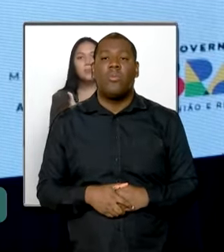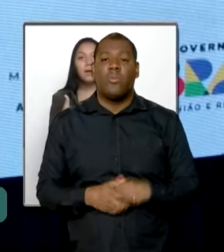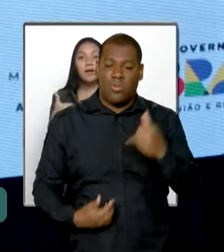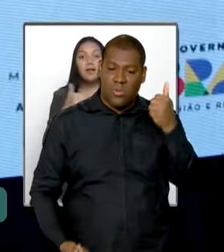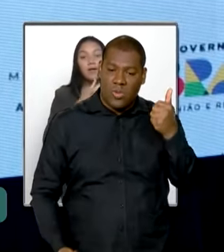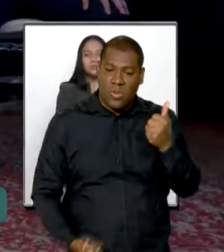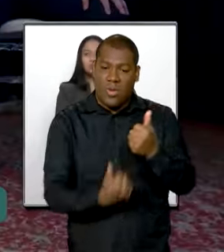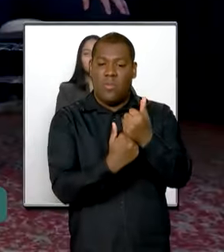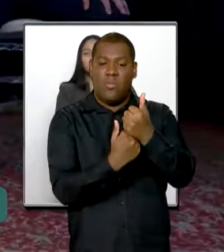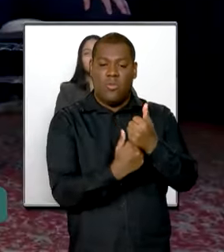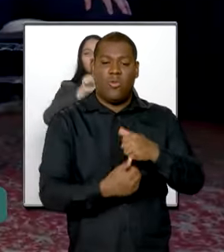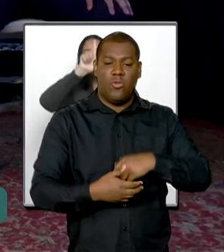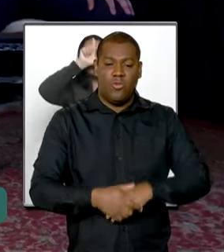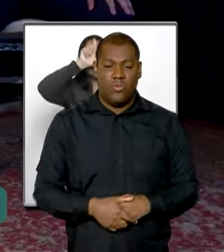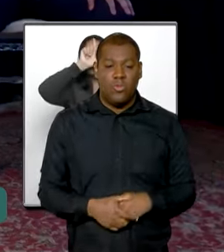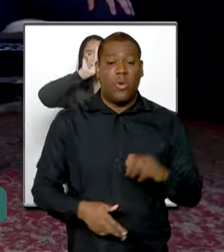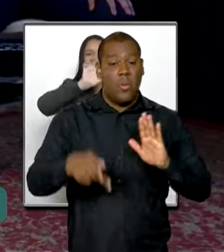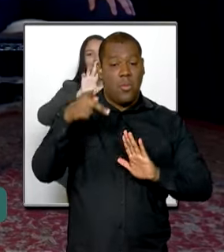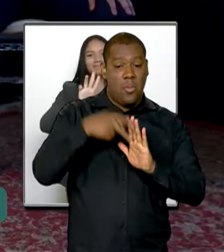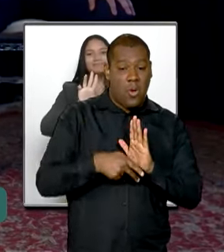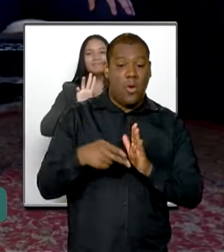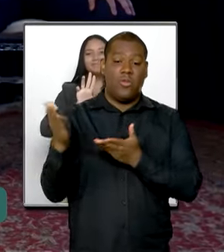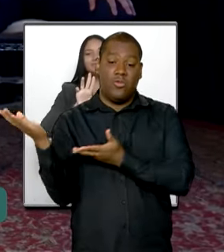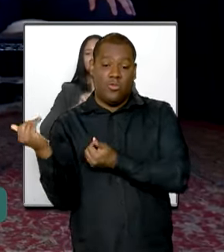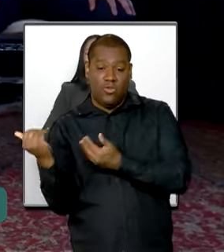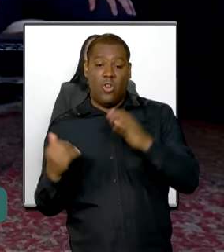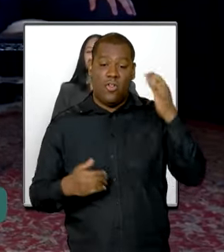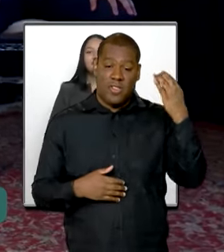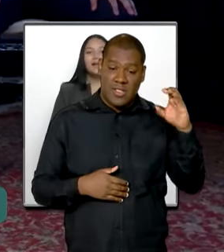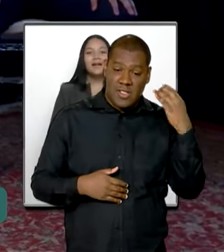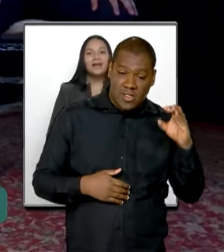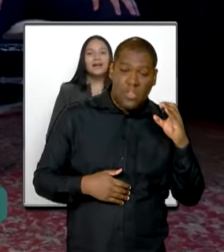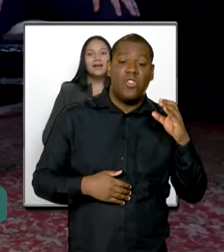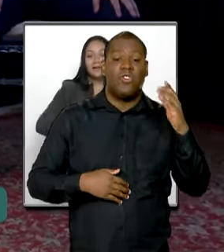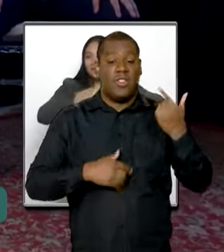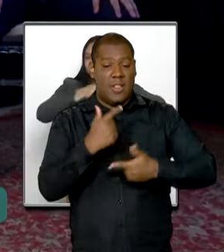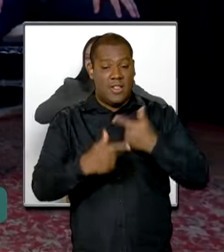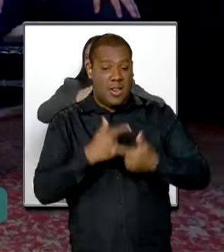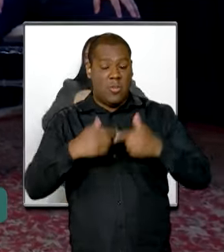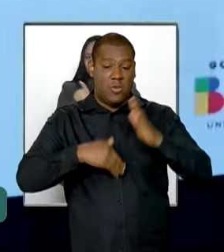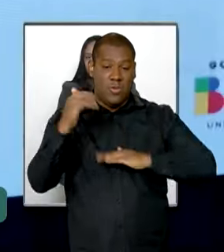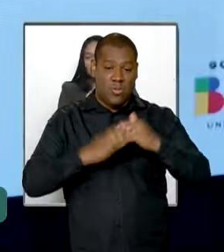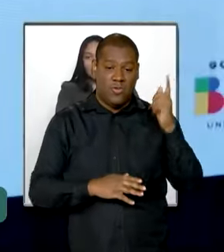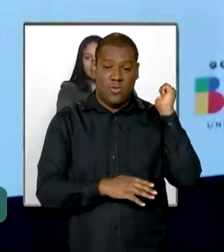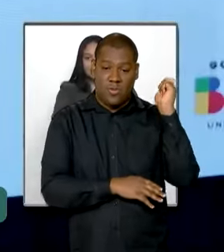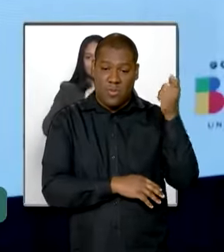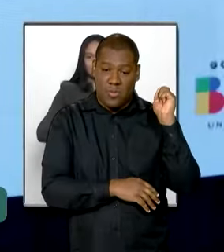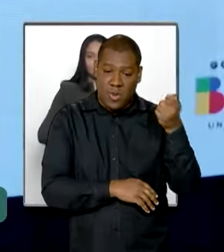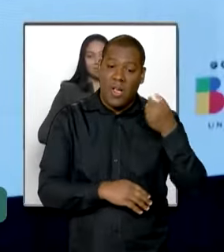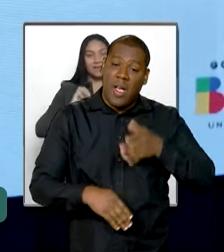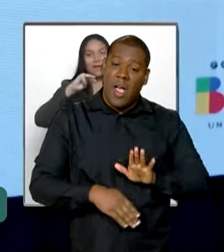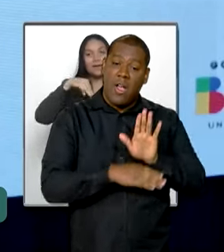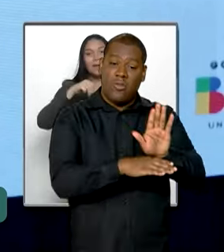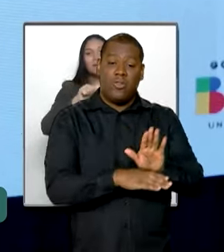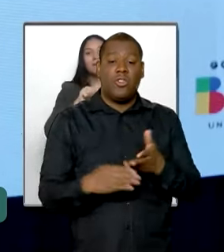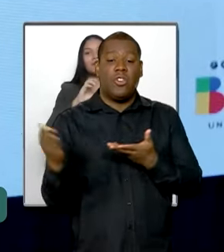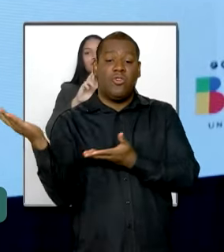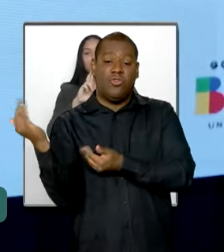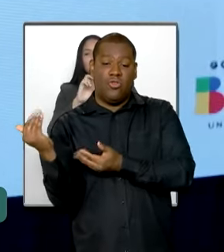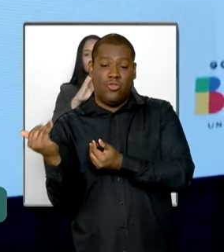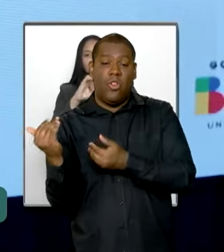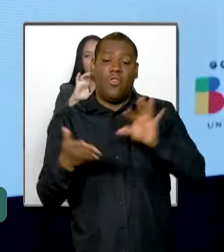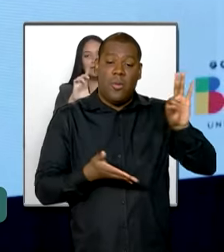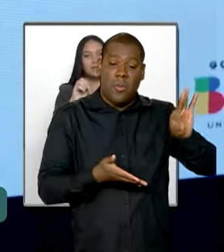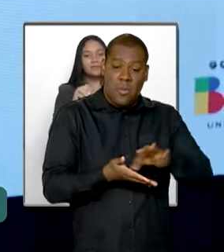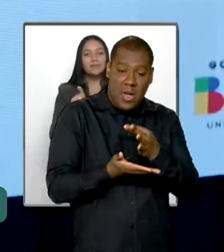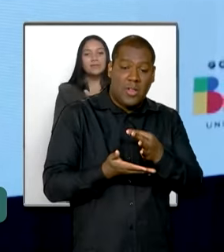um mundo novo. O programa Jovem Cientista da Pesca Artesanal vai atender jovens que estão matriculados